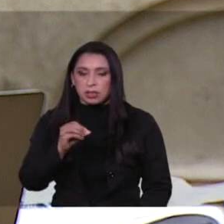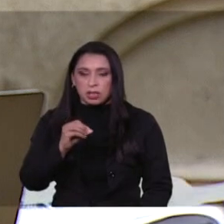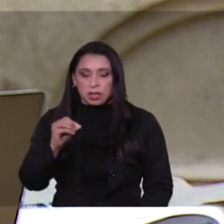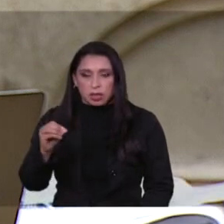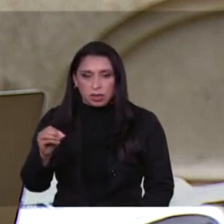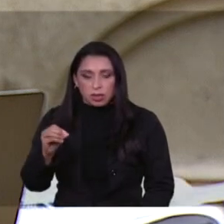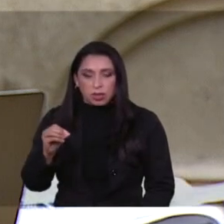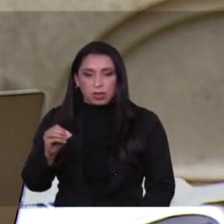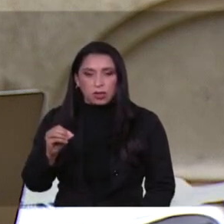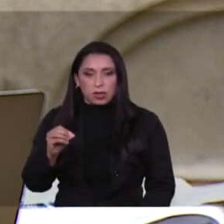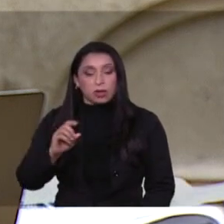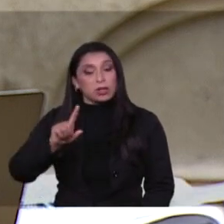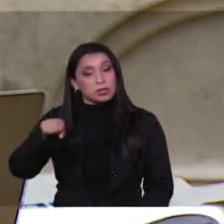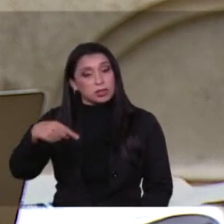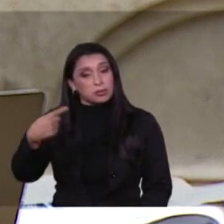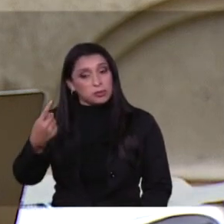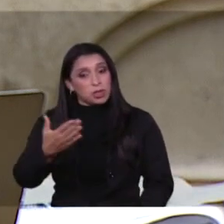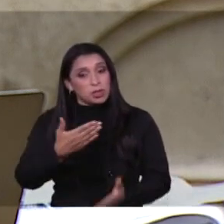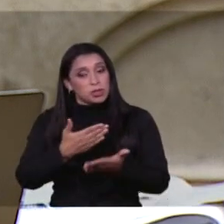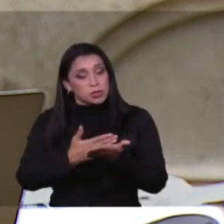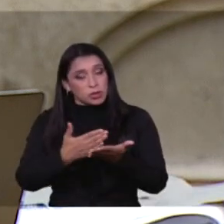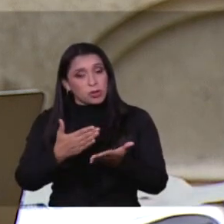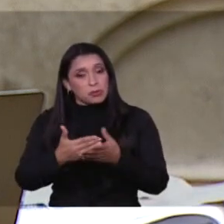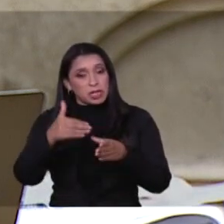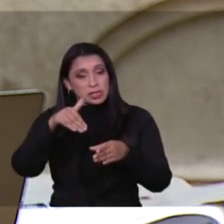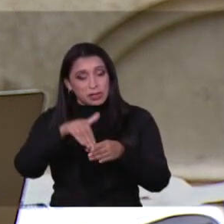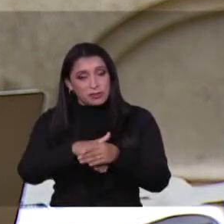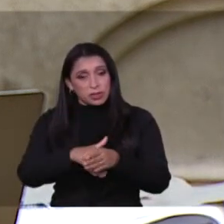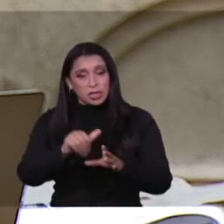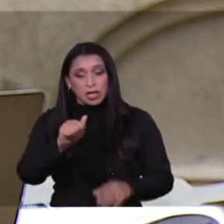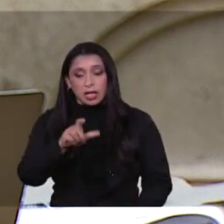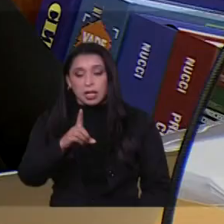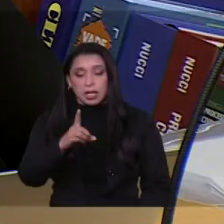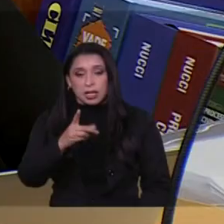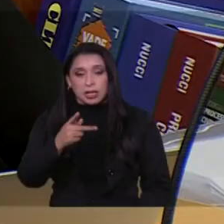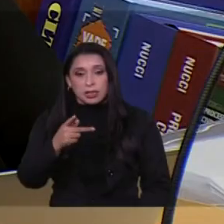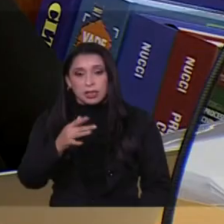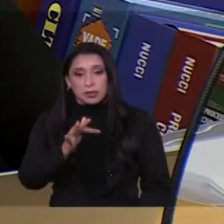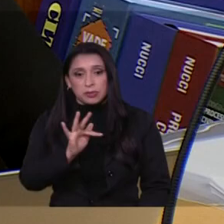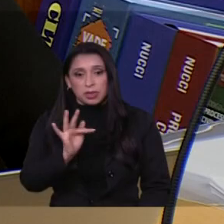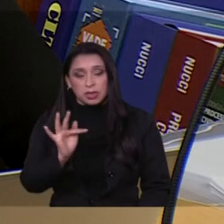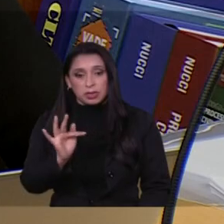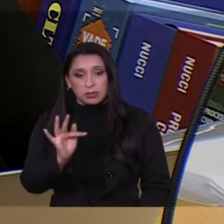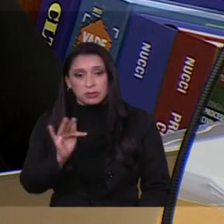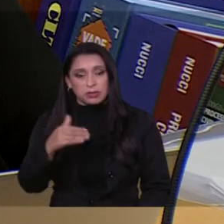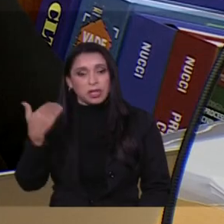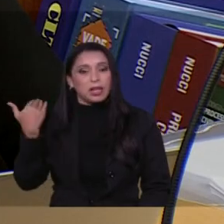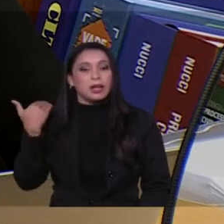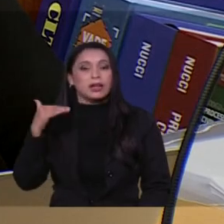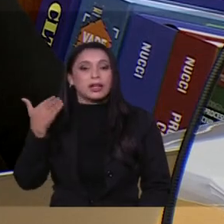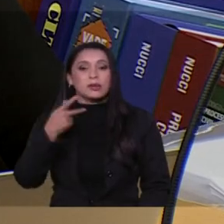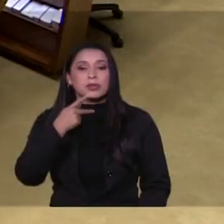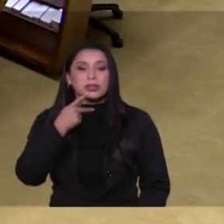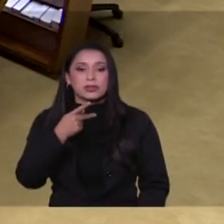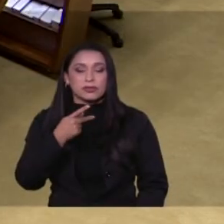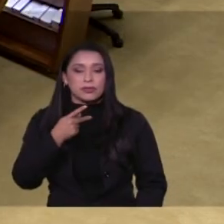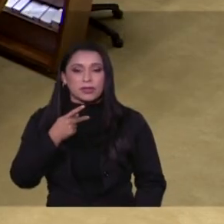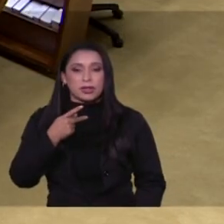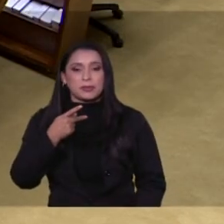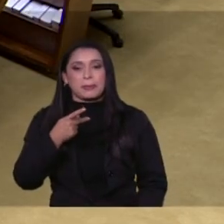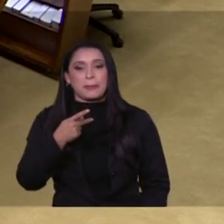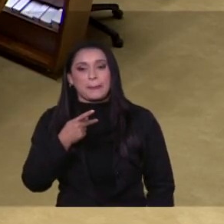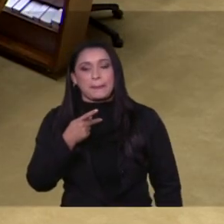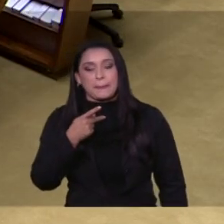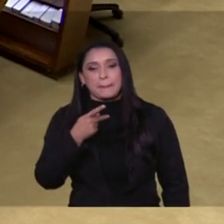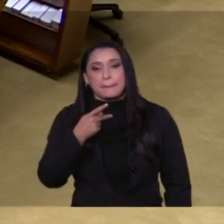amanhã e aí depois Vossa Excelência começa a votar nas ADPFs. Mas, presidente, Vossa Excelência me permite... Vossa Excelência gostaria